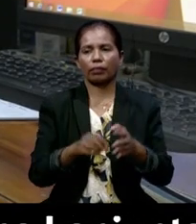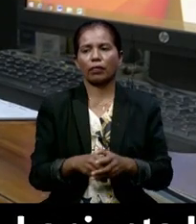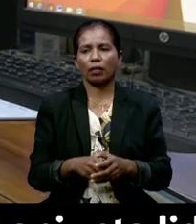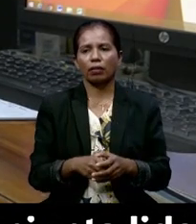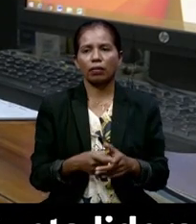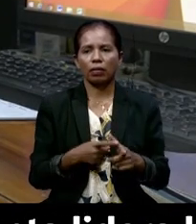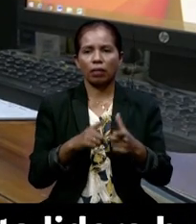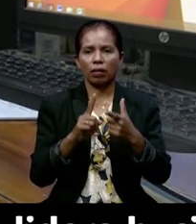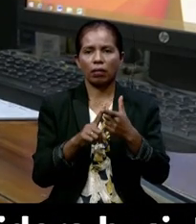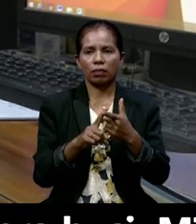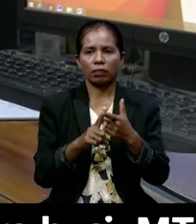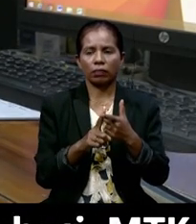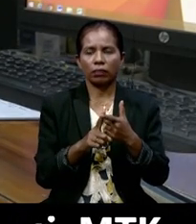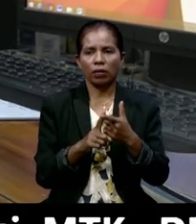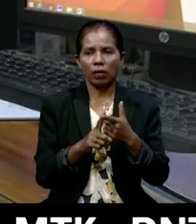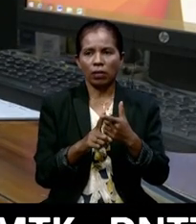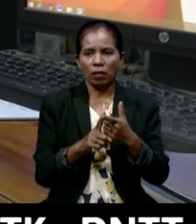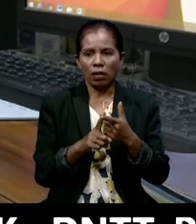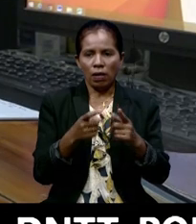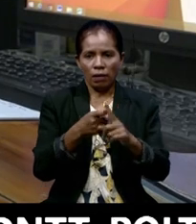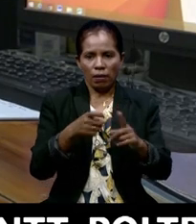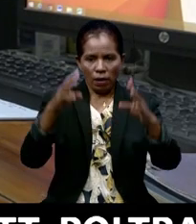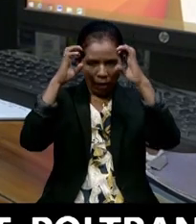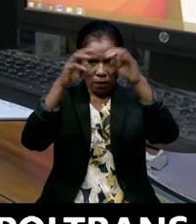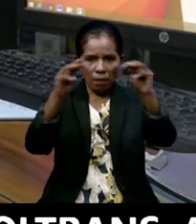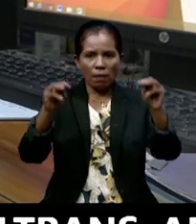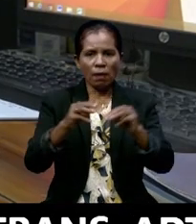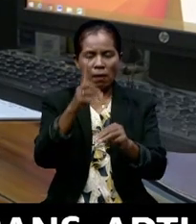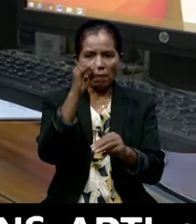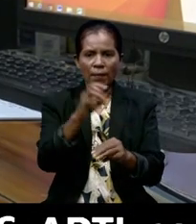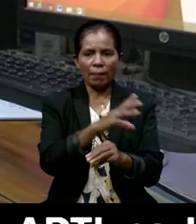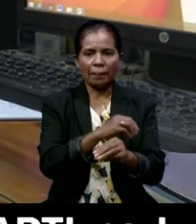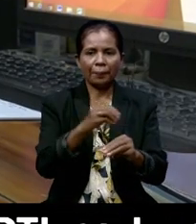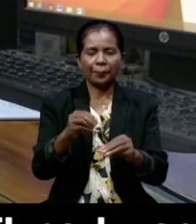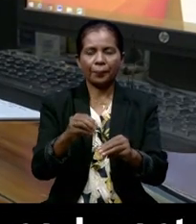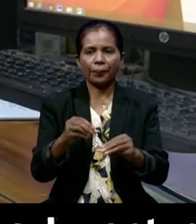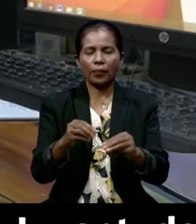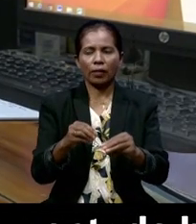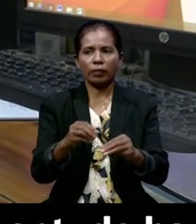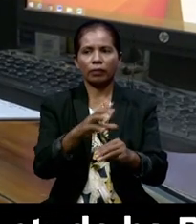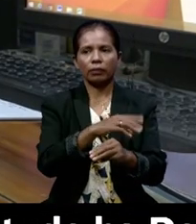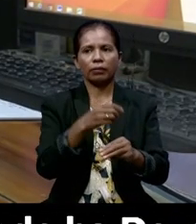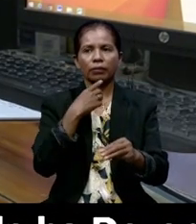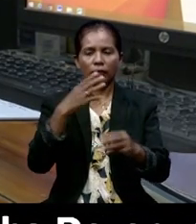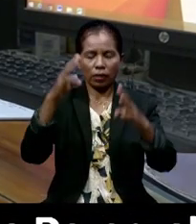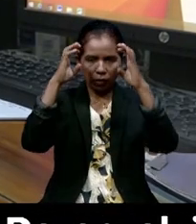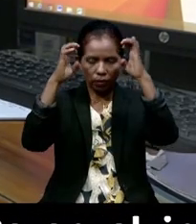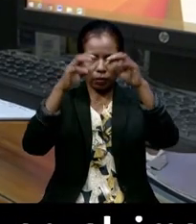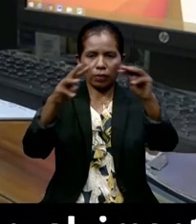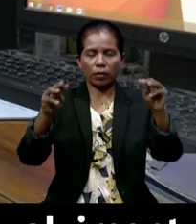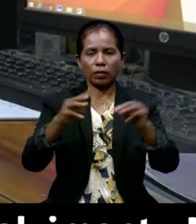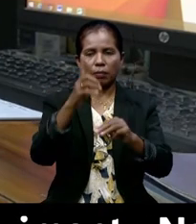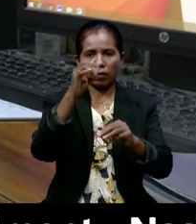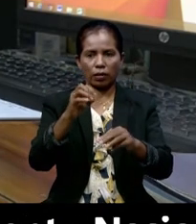liu-se carta, através da Educação Municipal de Ili, diretor da Educação Municipal de Ili, nomo superintendente da Educação Municipal de Ili.